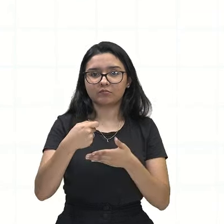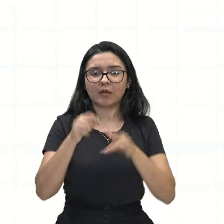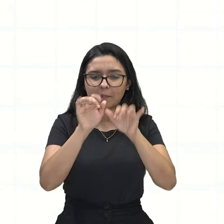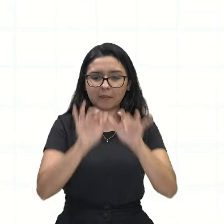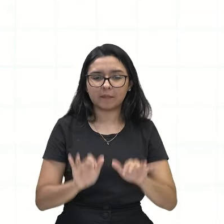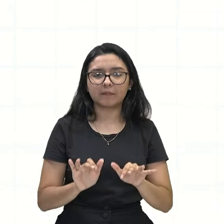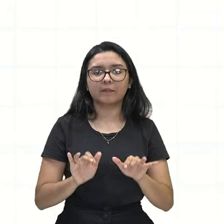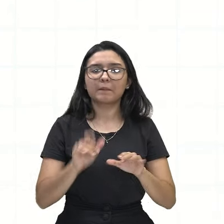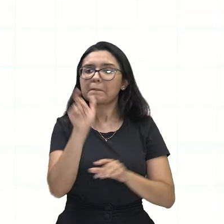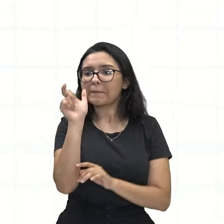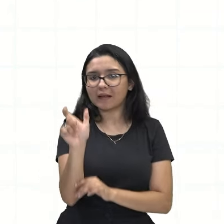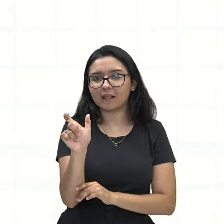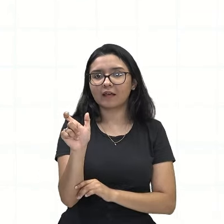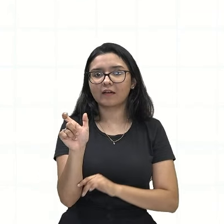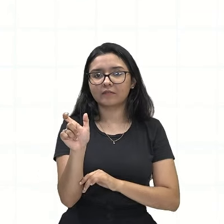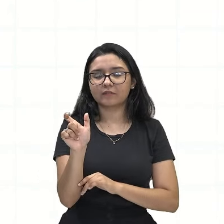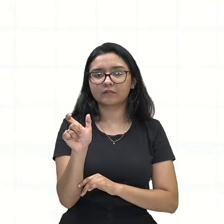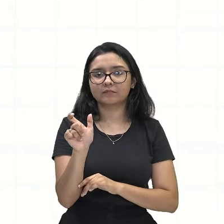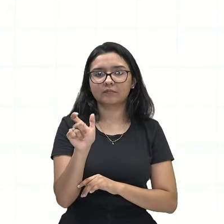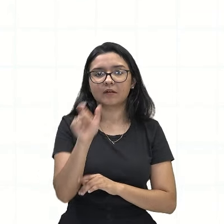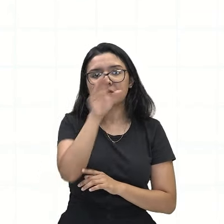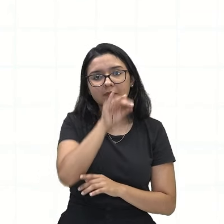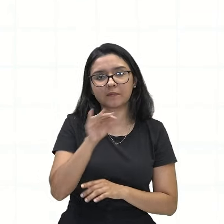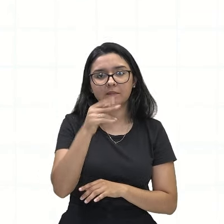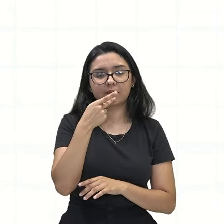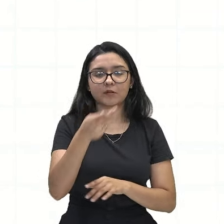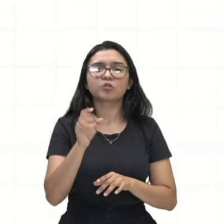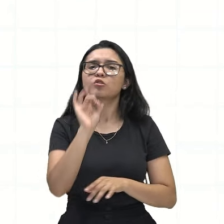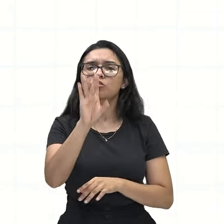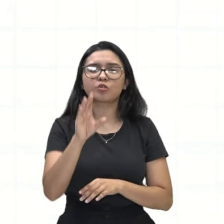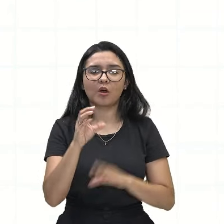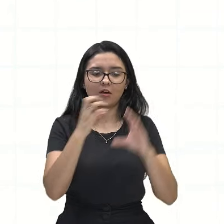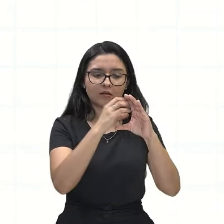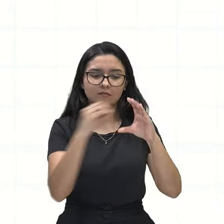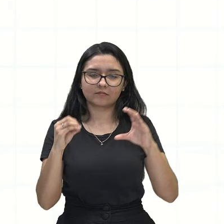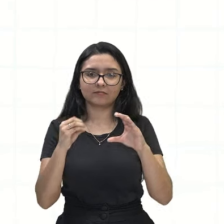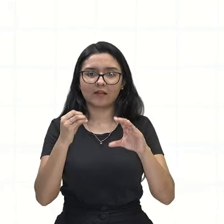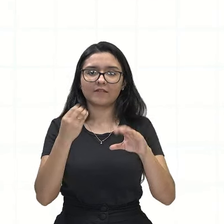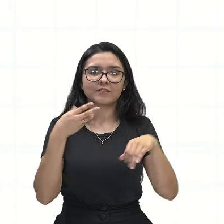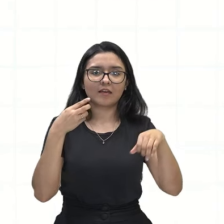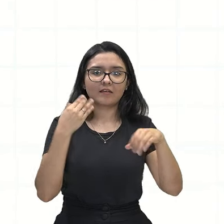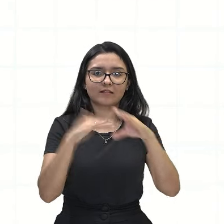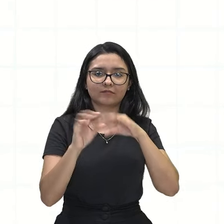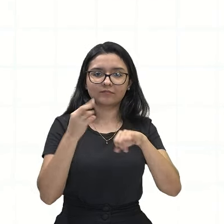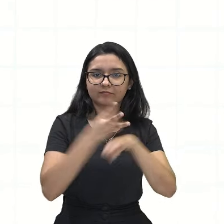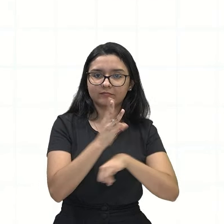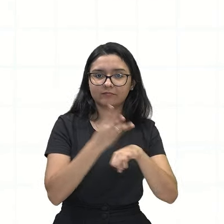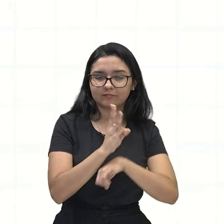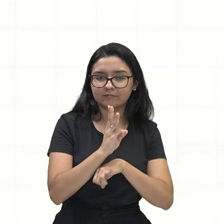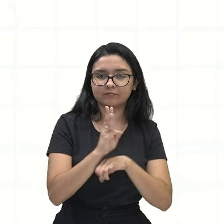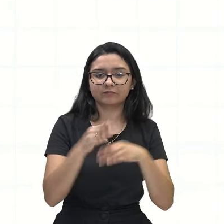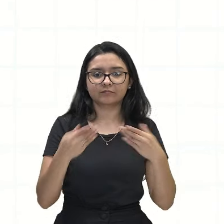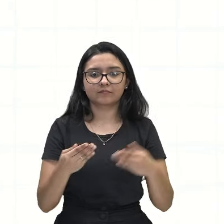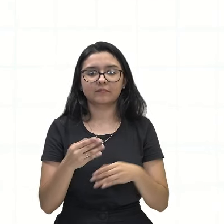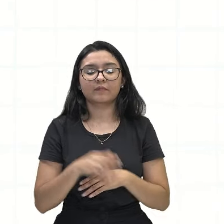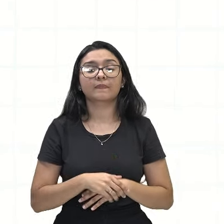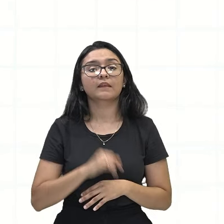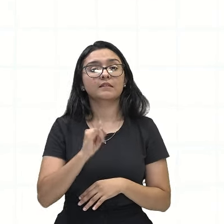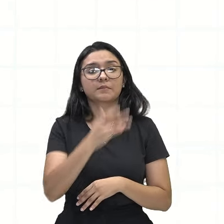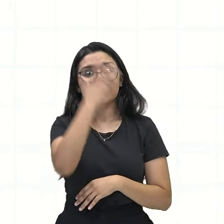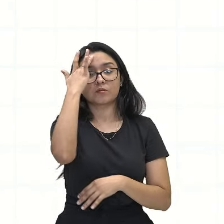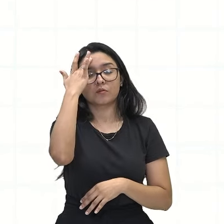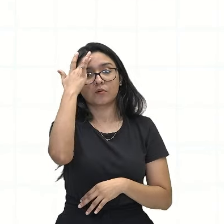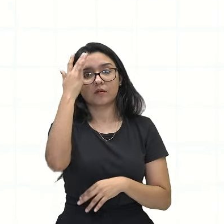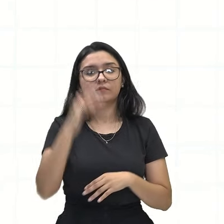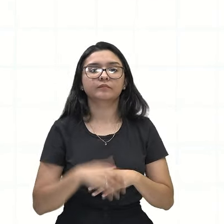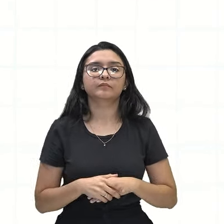não indica ali uma linguagem verbal, você manda só o emoji indicando, né, que aí você manda, se a pessoa fala com você, aí